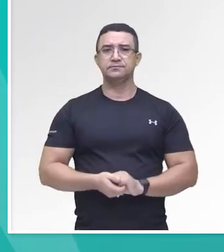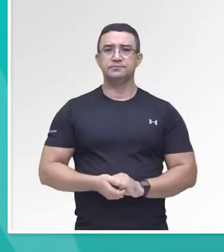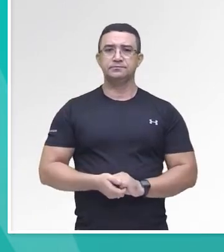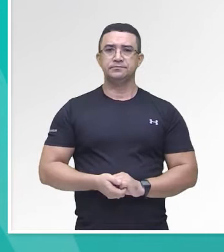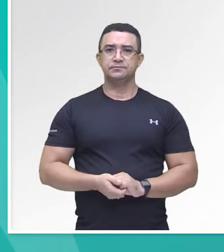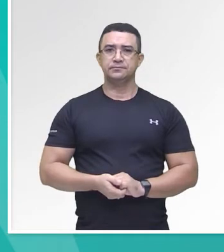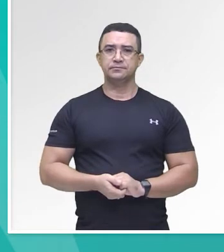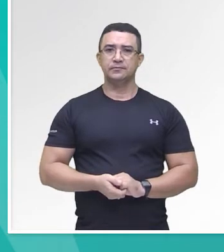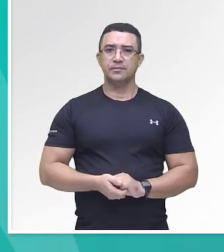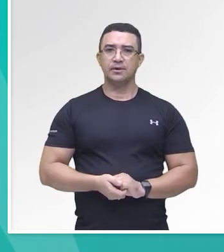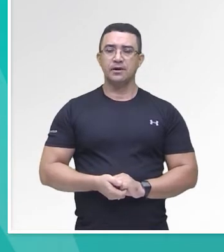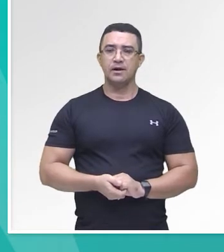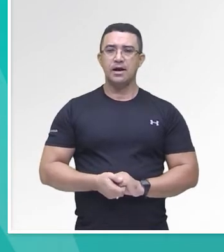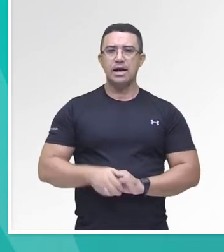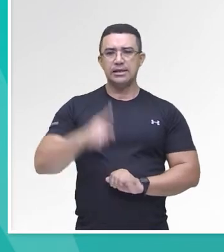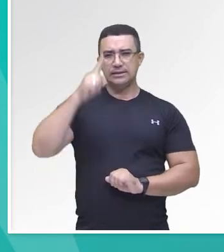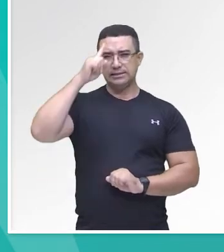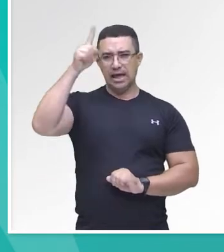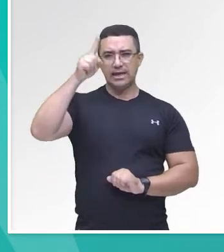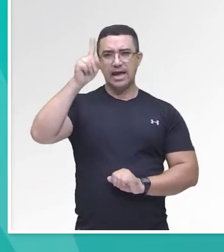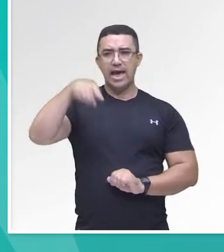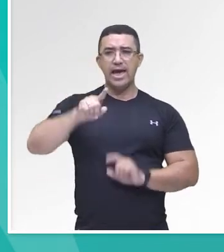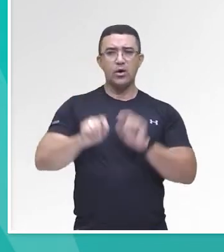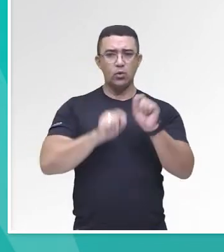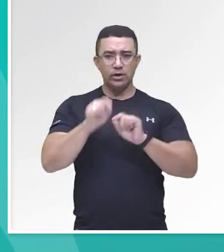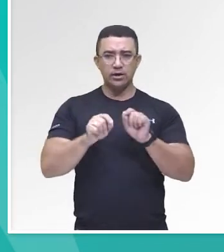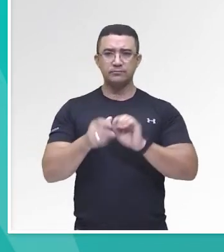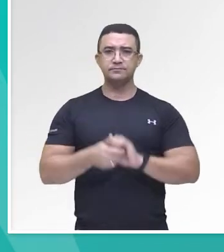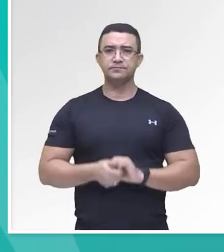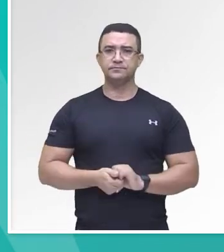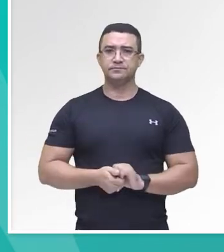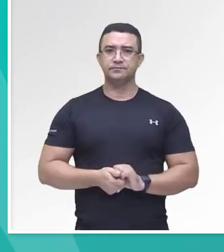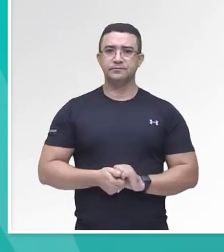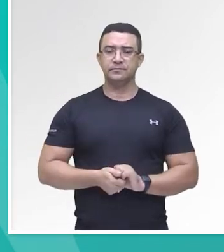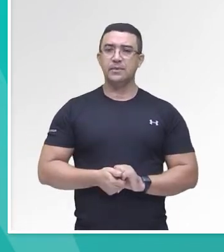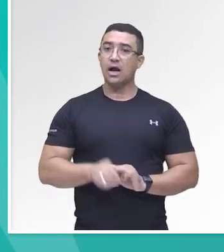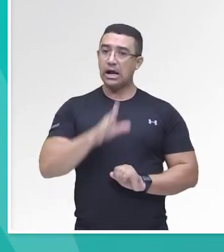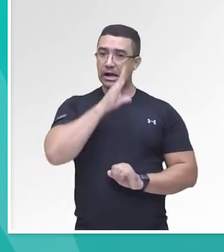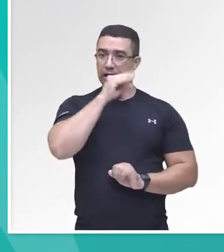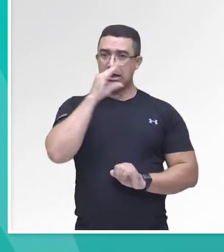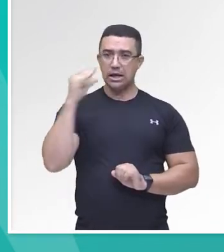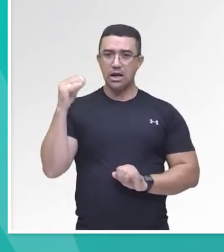né? E a ideia aqui é de quê? É de que essas